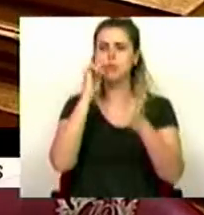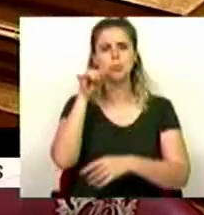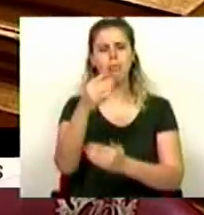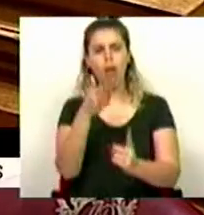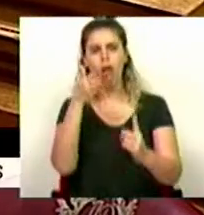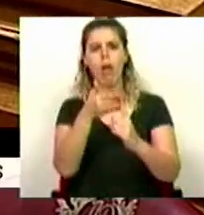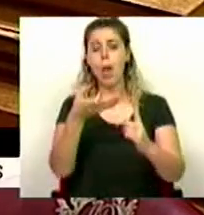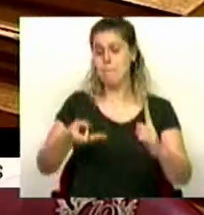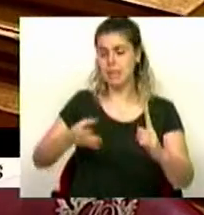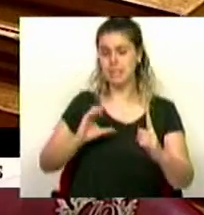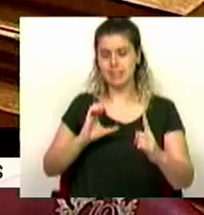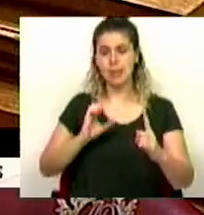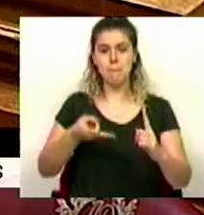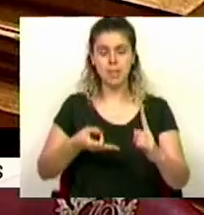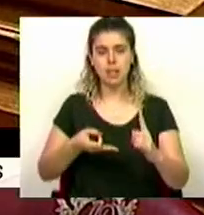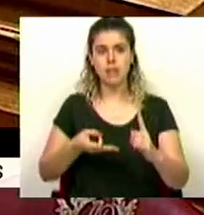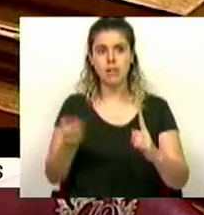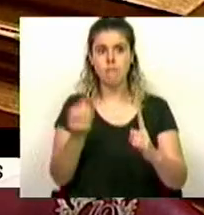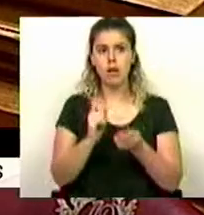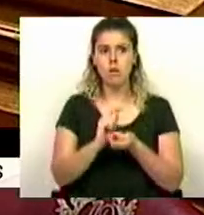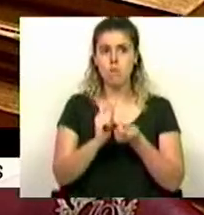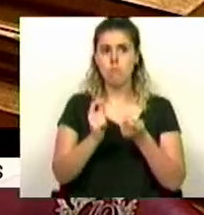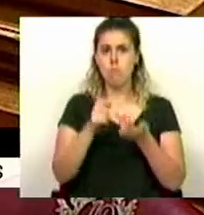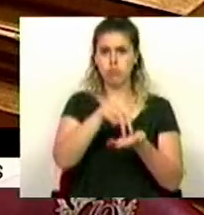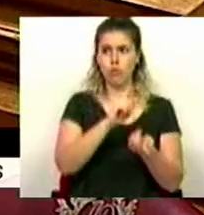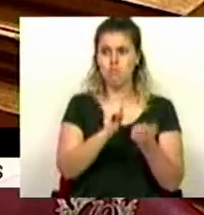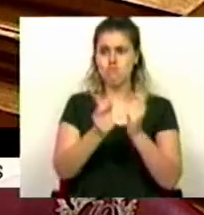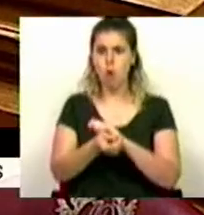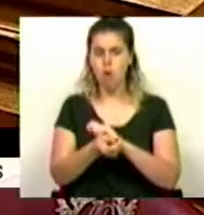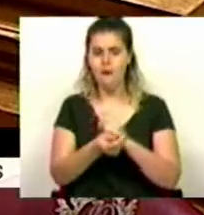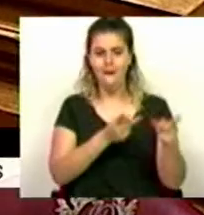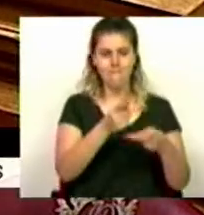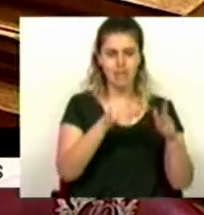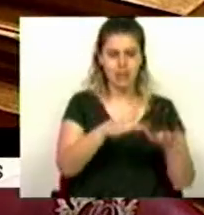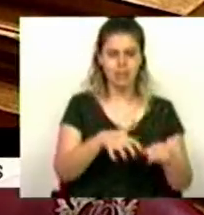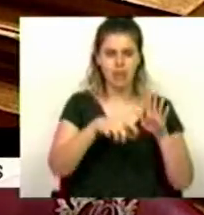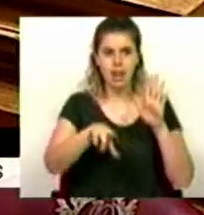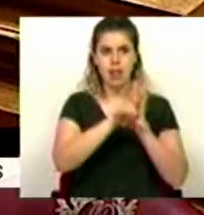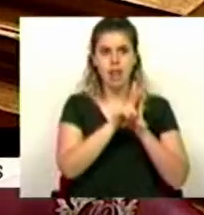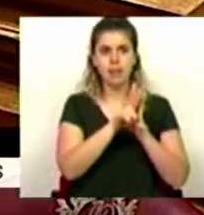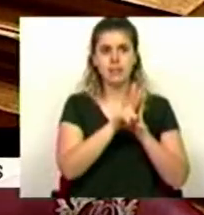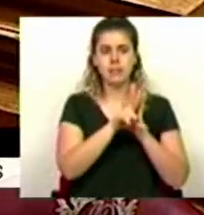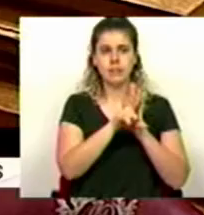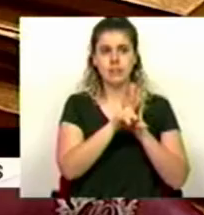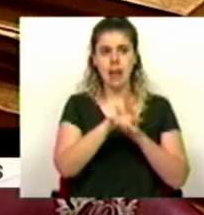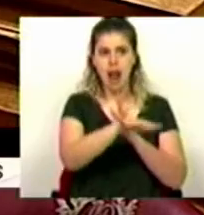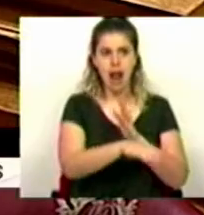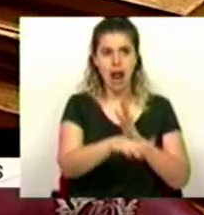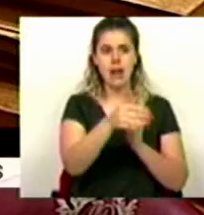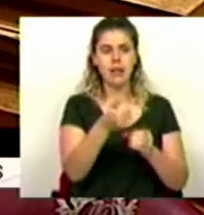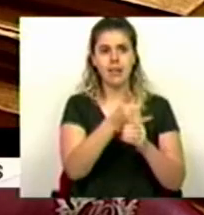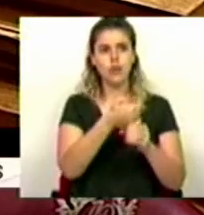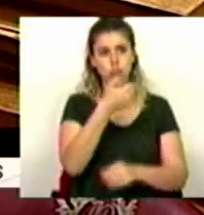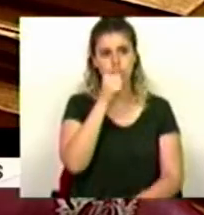muito especial ao PCP, que mudou de posição entre a apreciação na Assembleia Legislativa na região